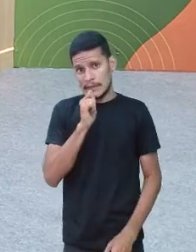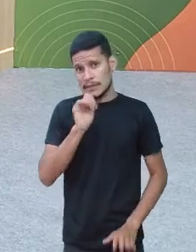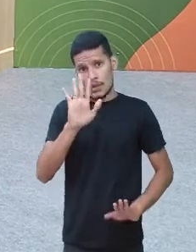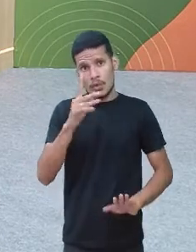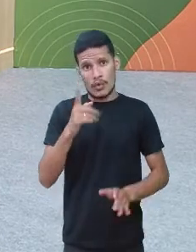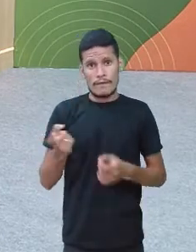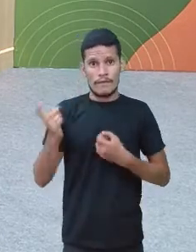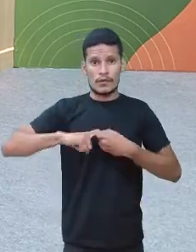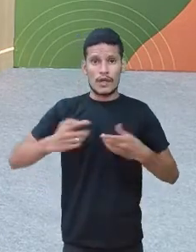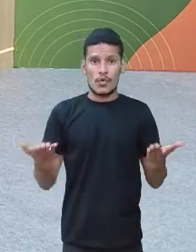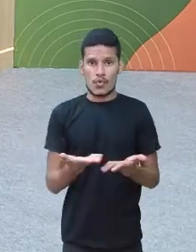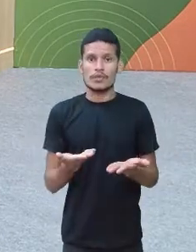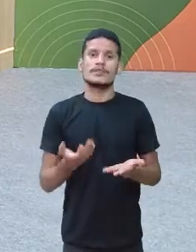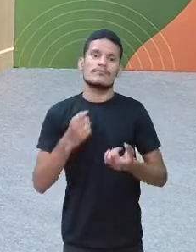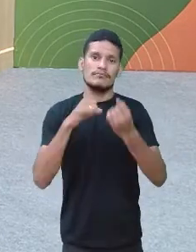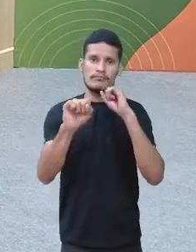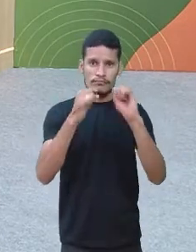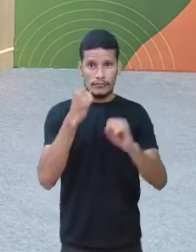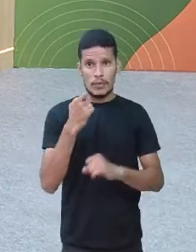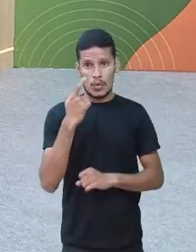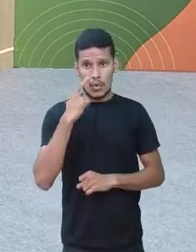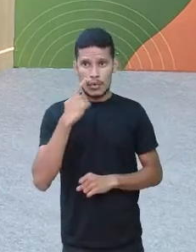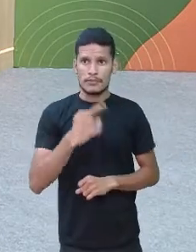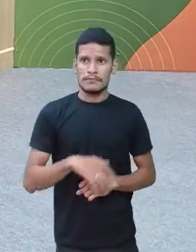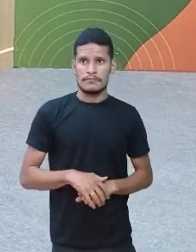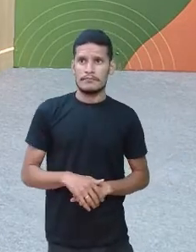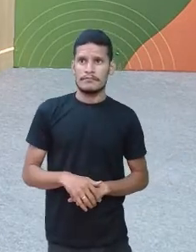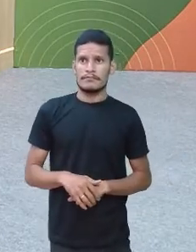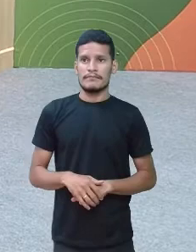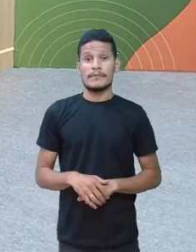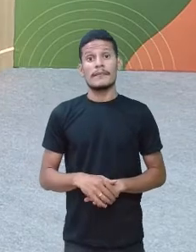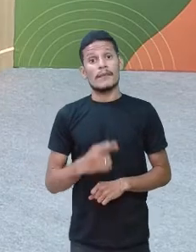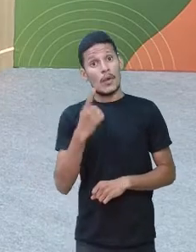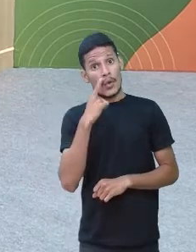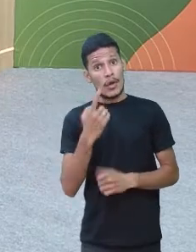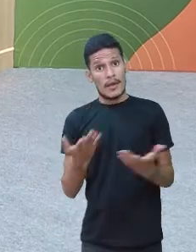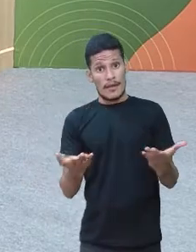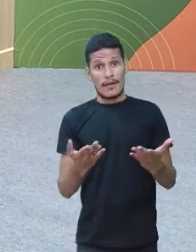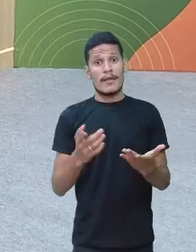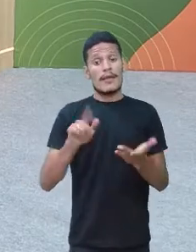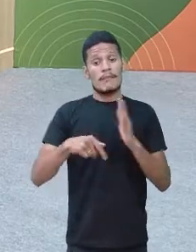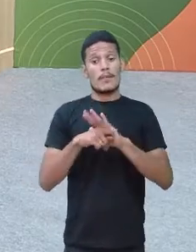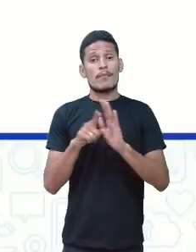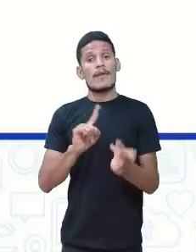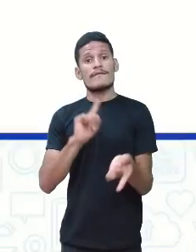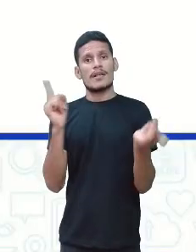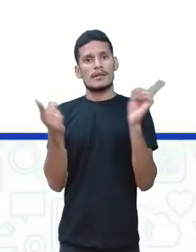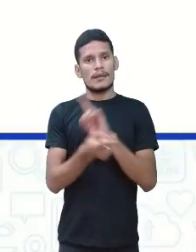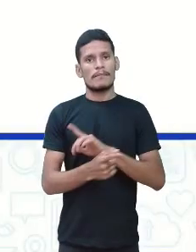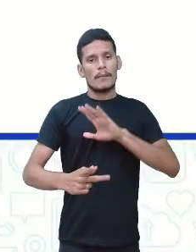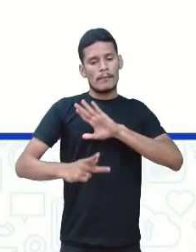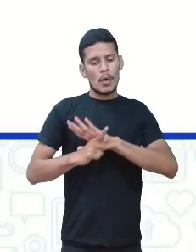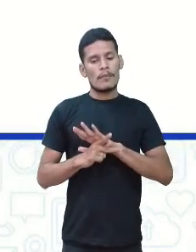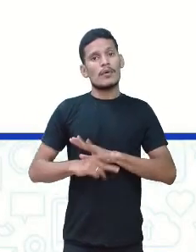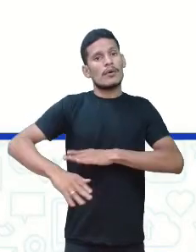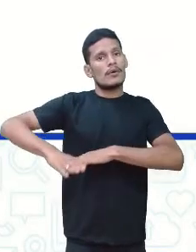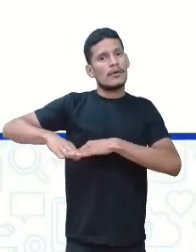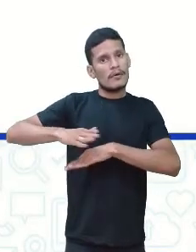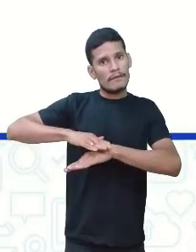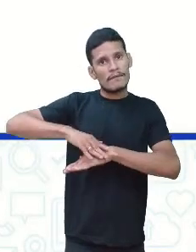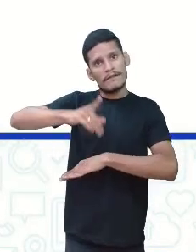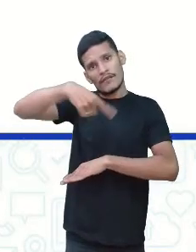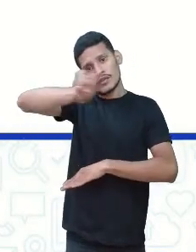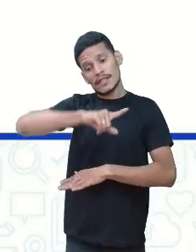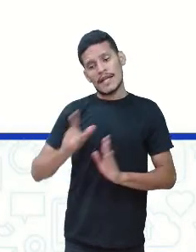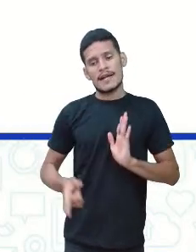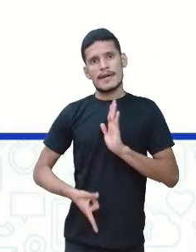Volto hoje, inclusive, se Deus quiser. Certo? Falando de reversibilidade, né? Então é reverter aquele quadro que você tinha